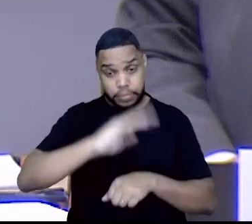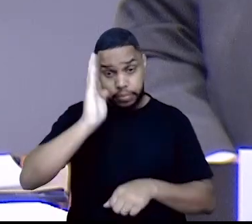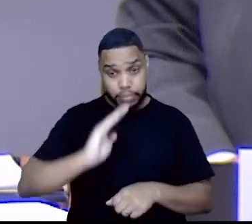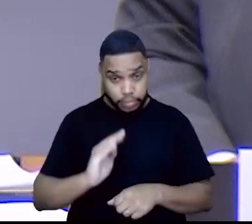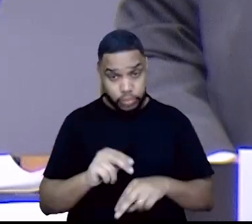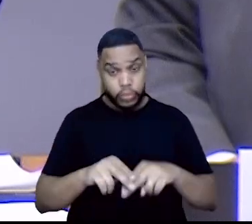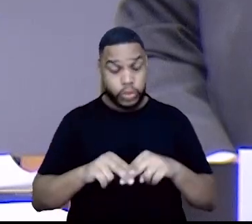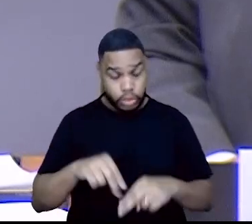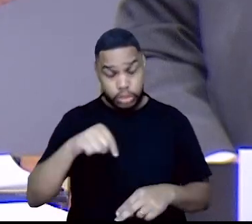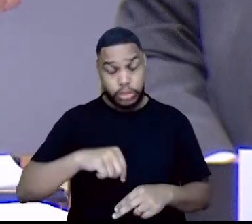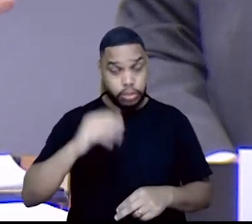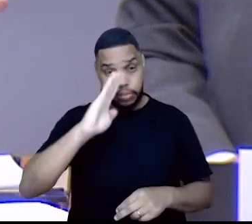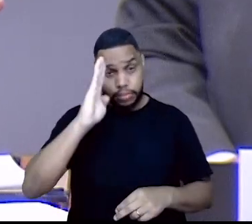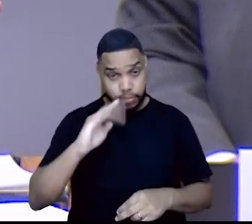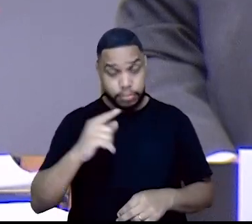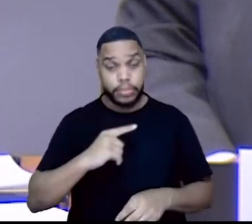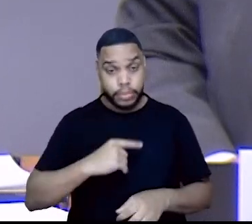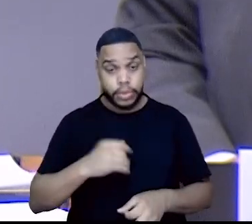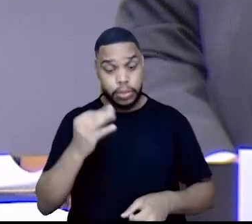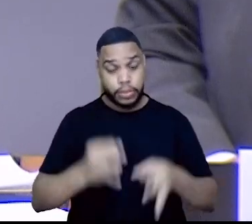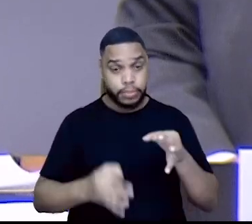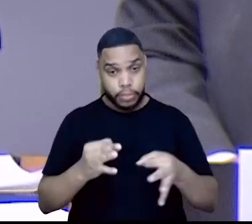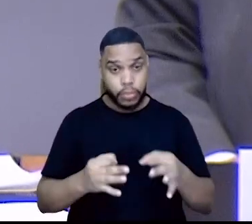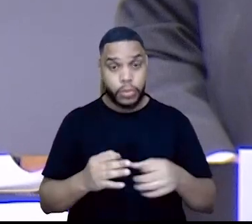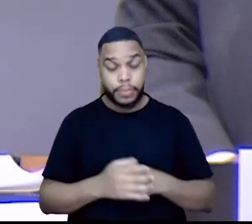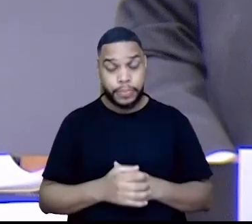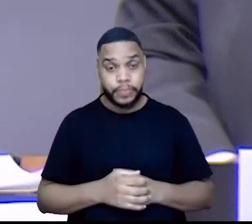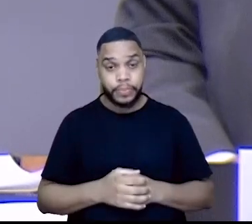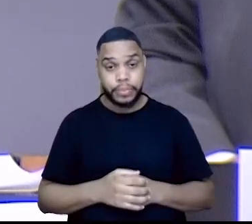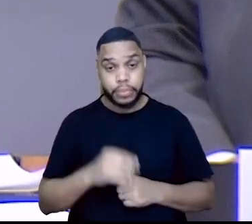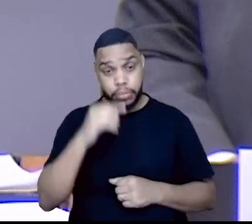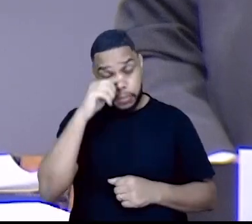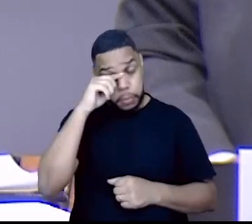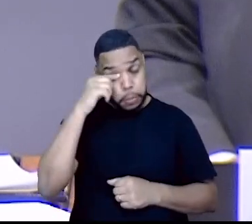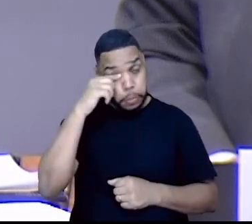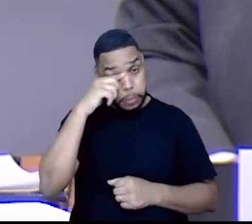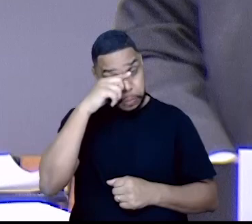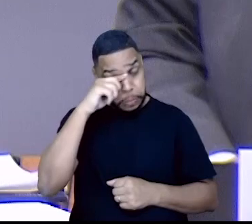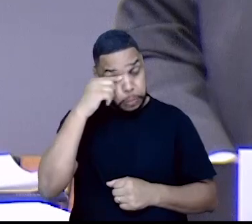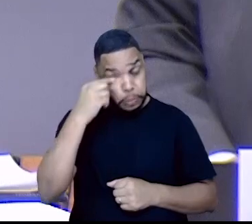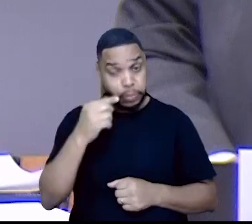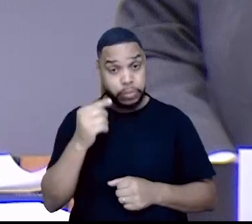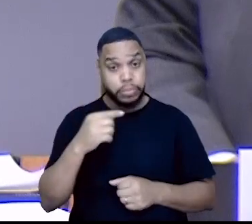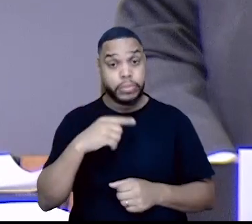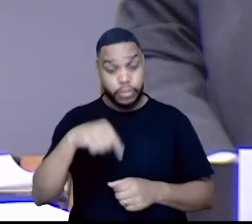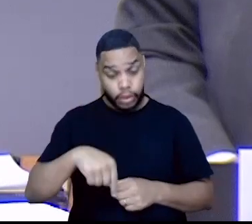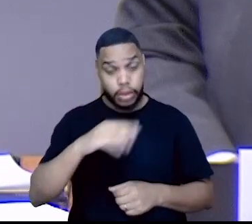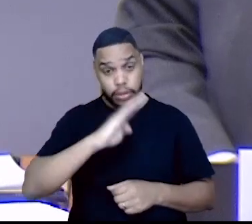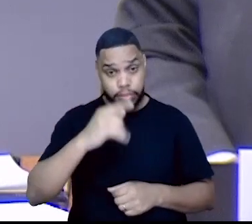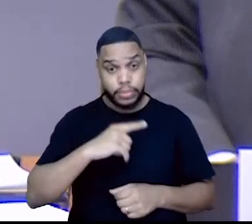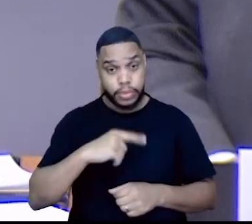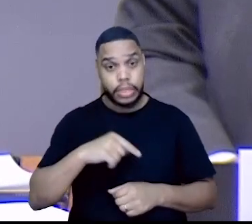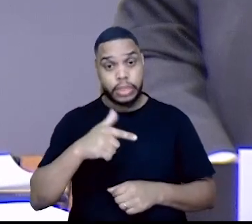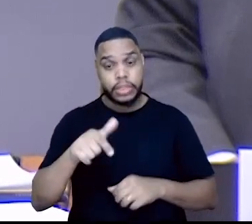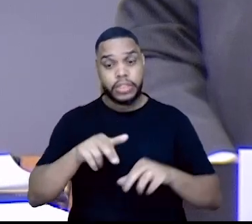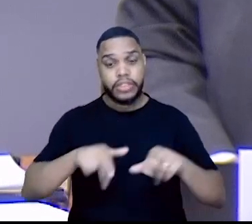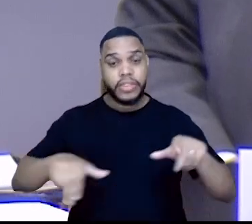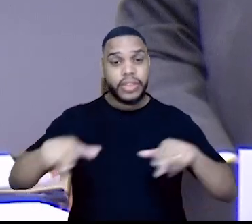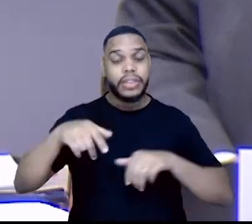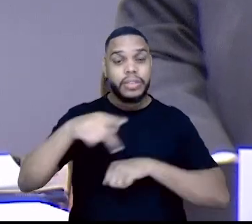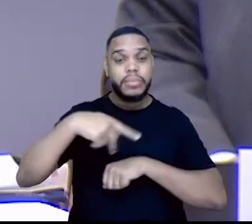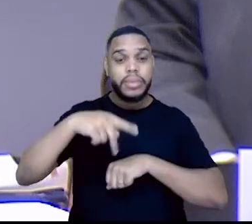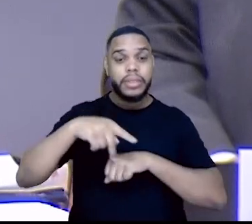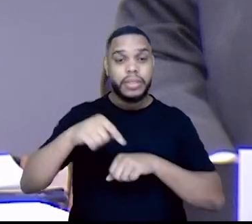Brasil tenha uma judicialização que ultrapassa em muito os padrões mundiais. Estive